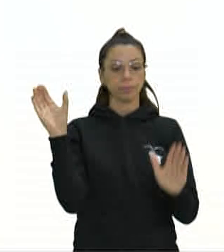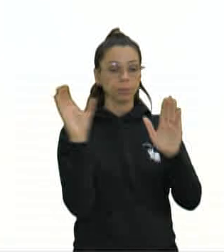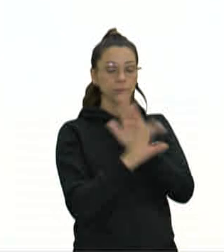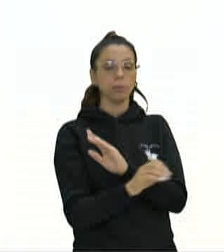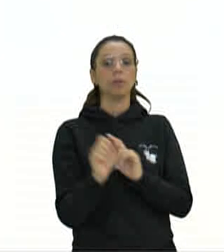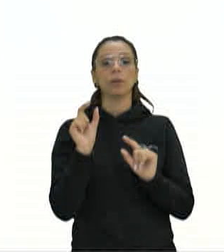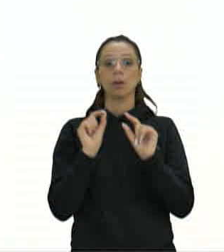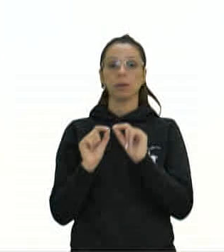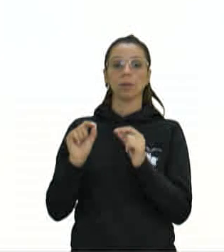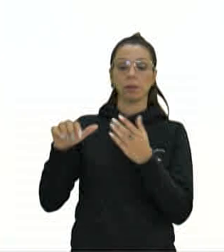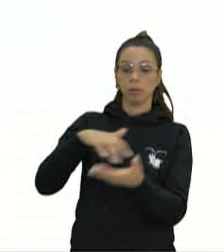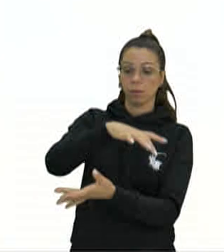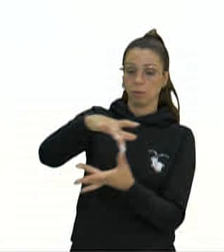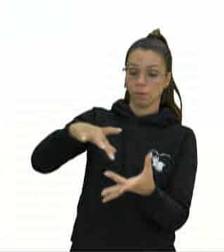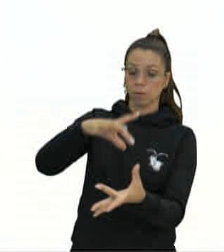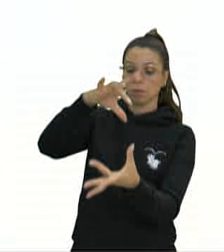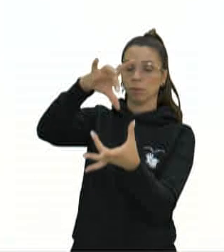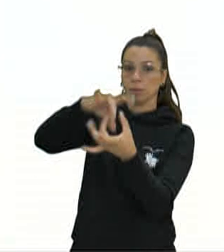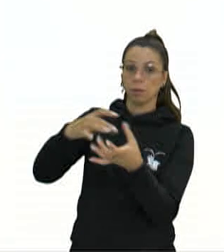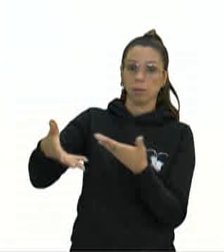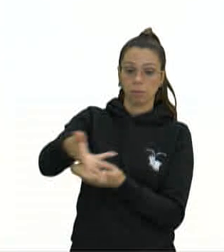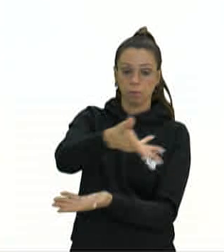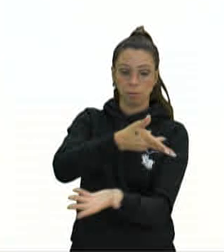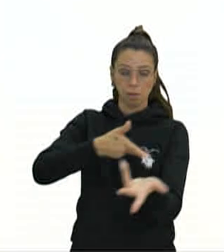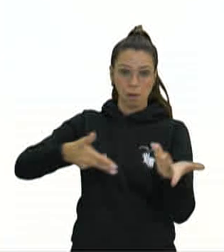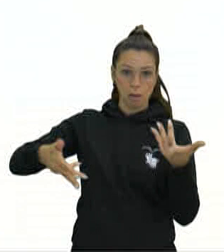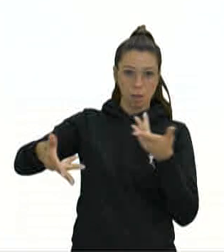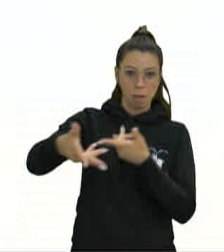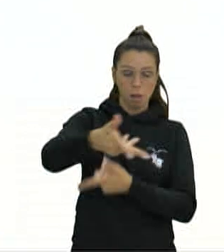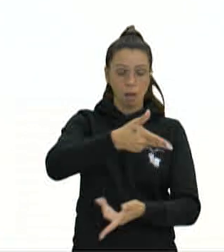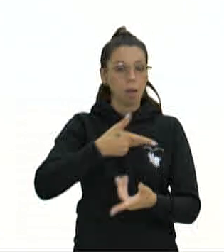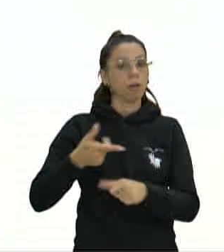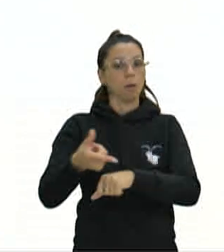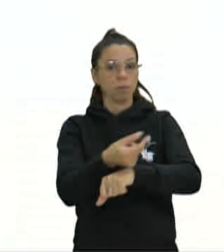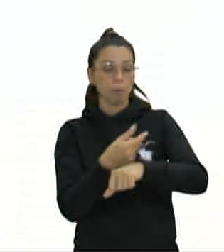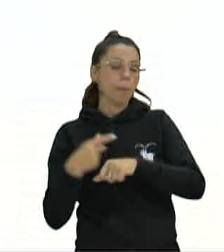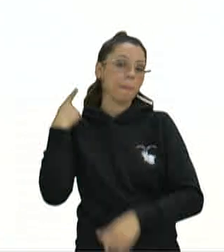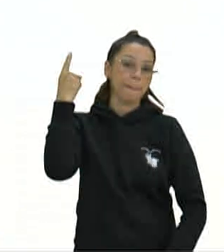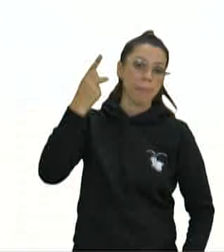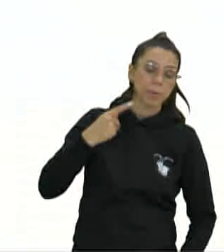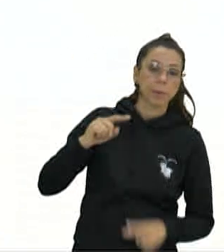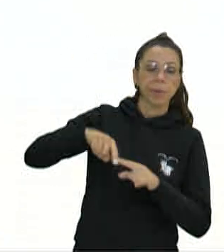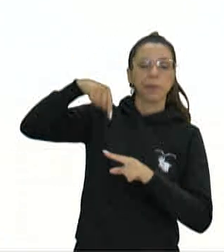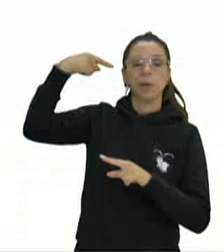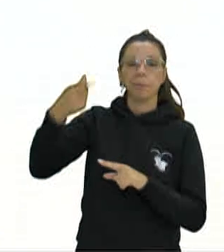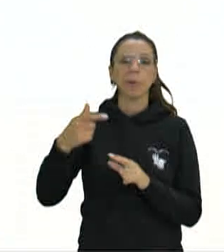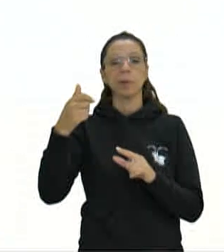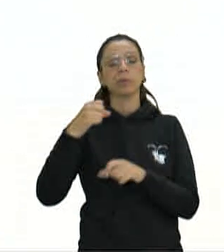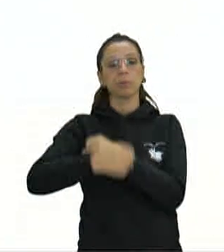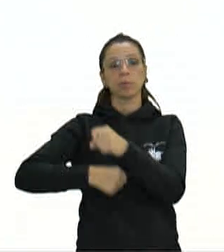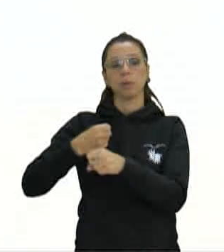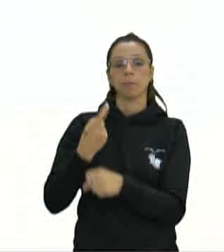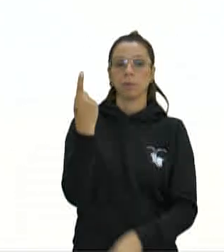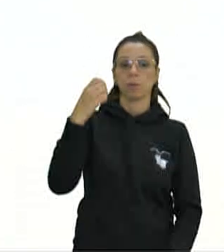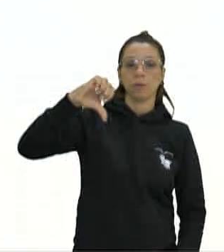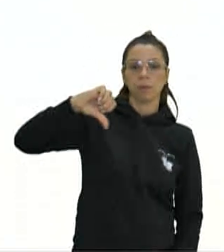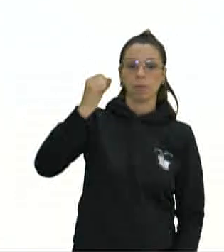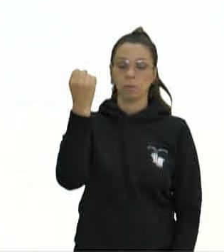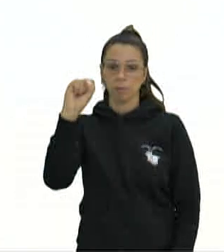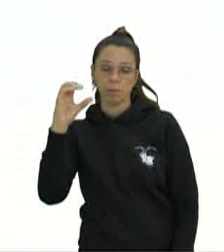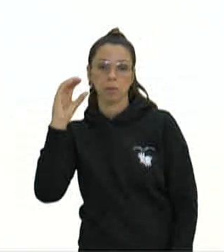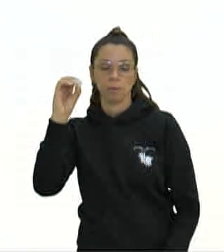global se refere à nova dinâmica econômica e política do mundo capitalista após os anos 1980, contrapondo-se ao